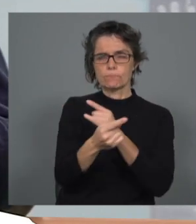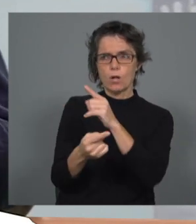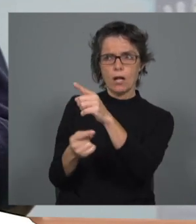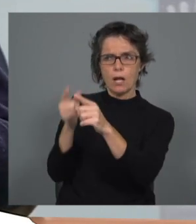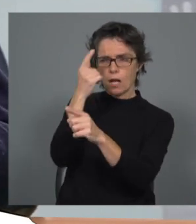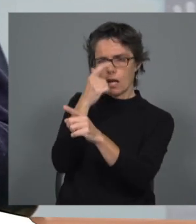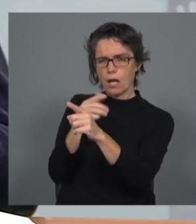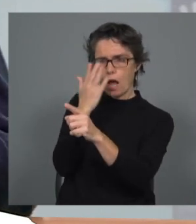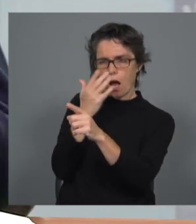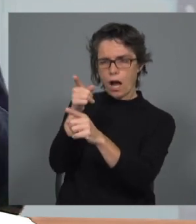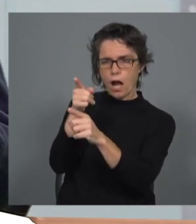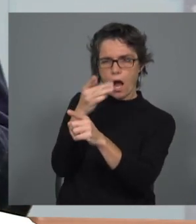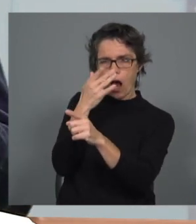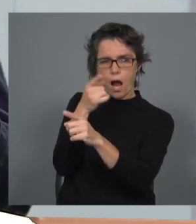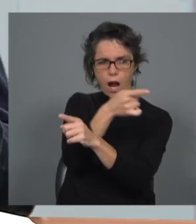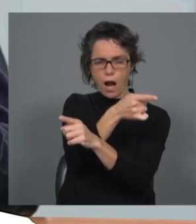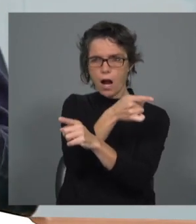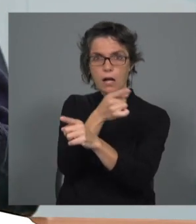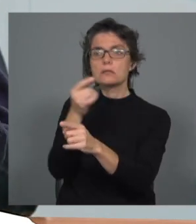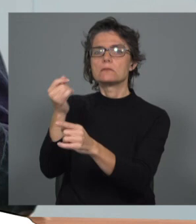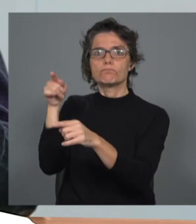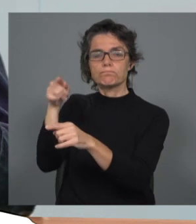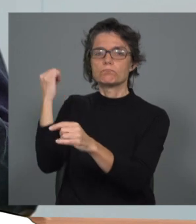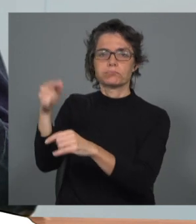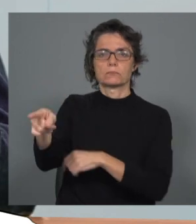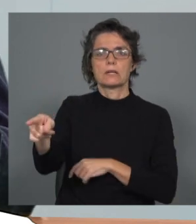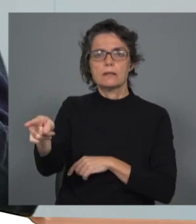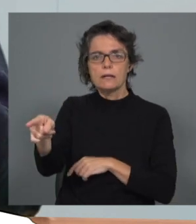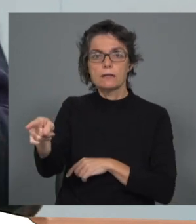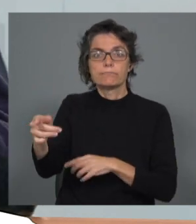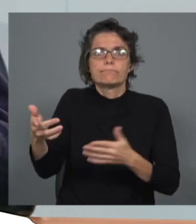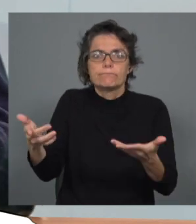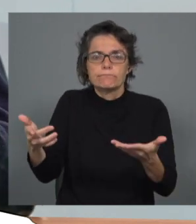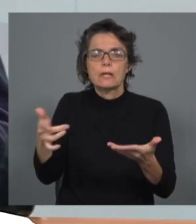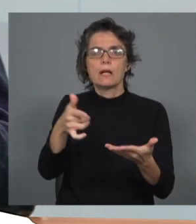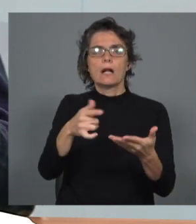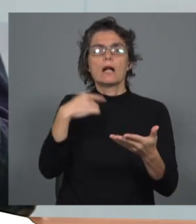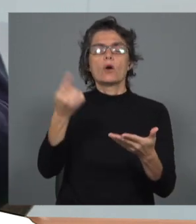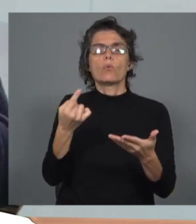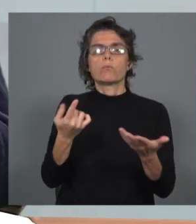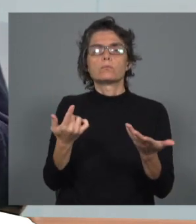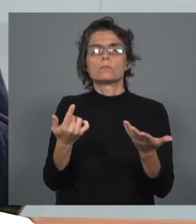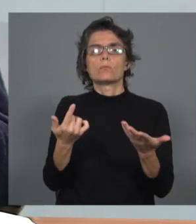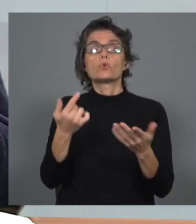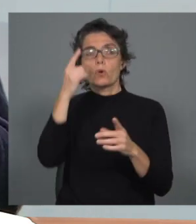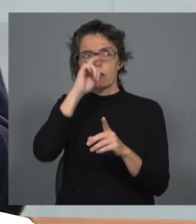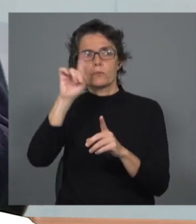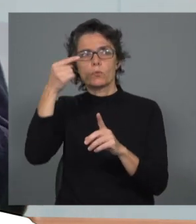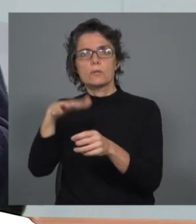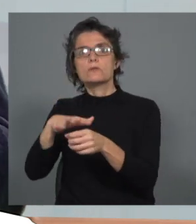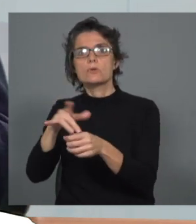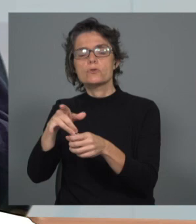Não morreu por engano, então, não é? Por engano. Sim, sim. Outra vez, na outra missão onde nós fomos, o outro colega dele